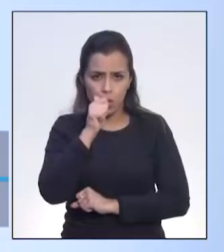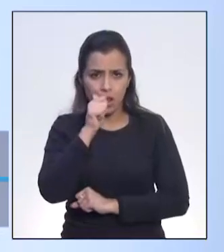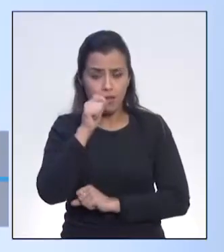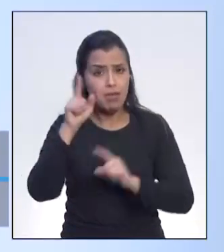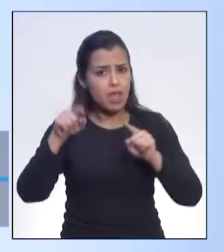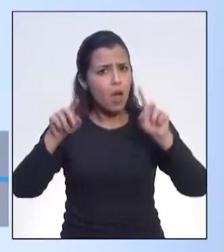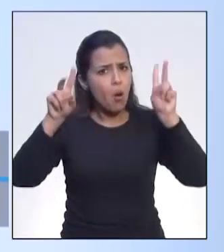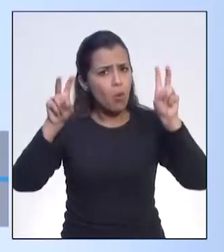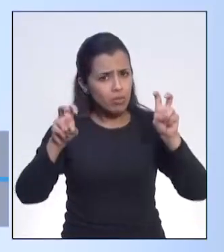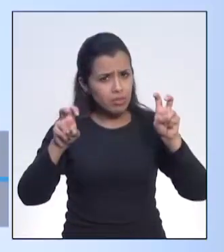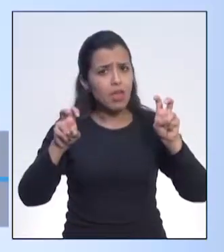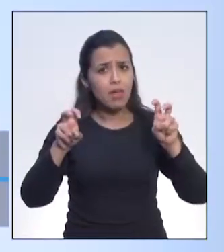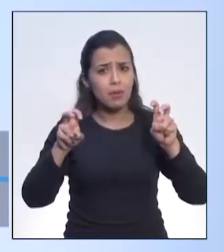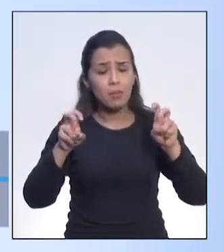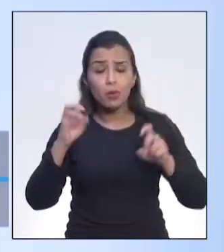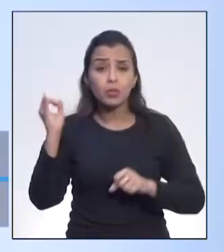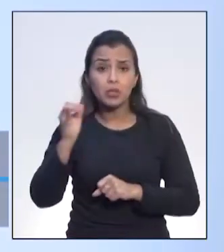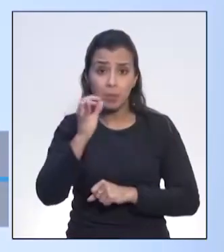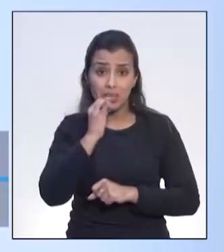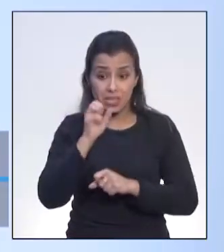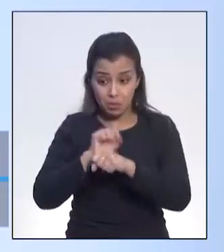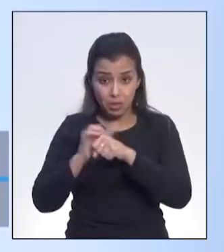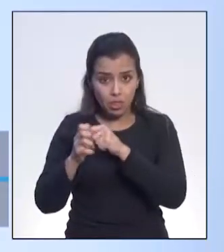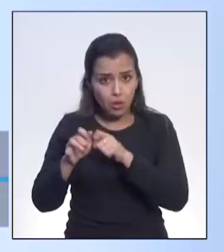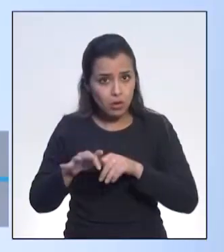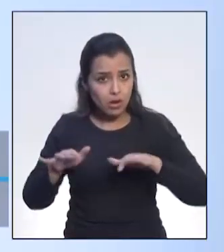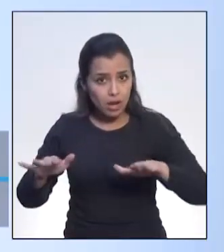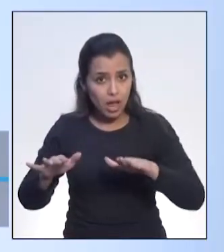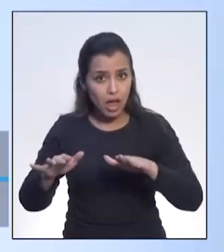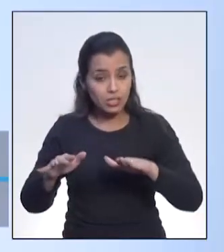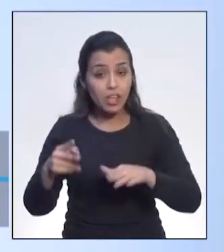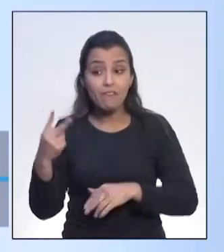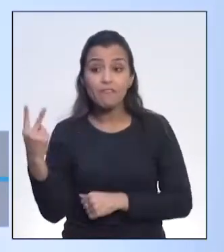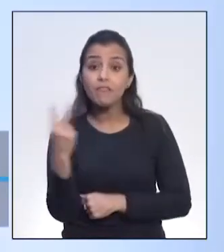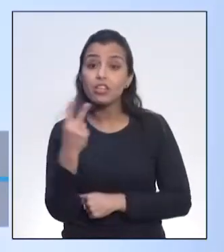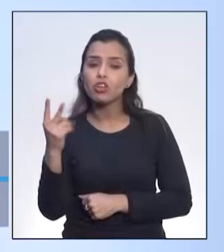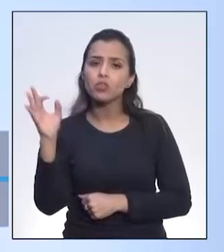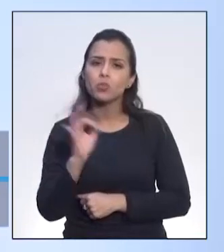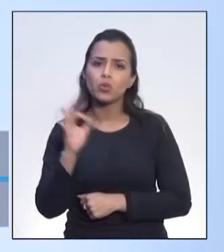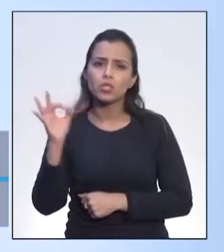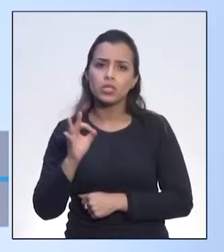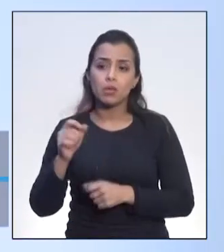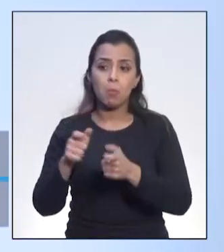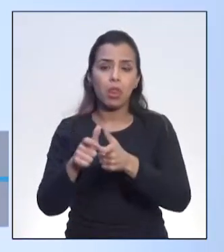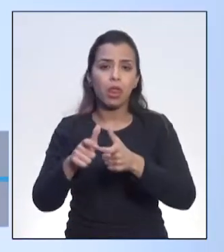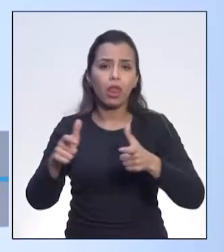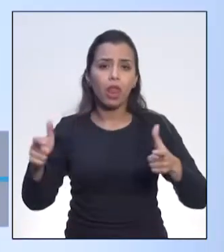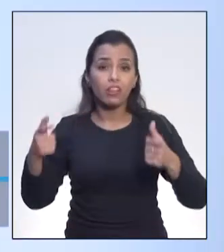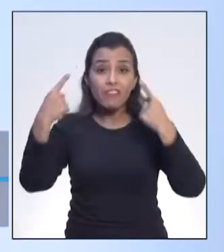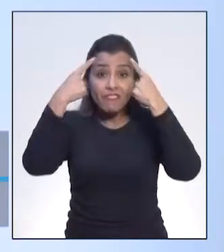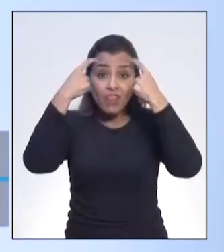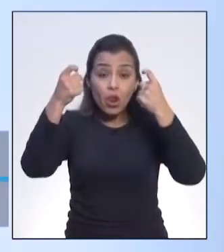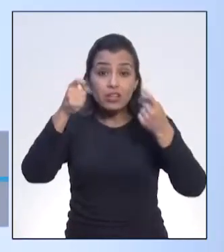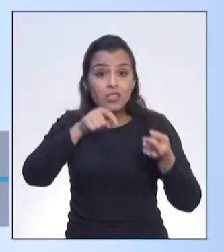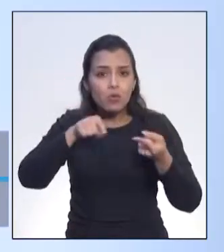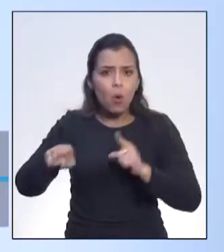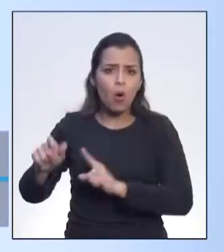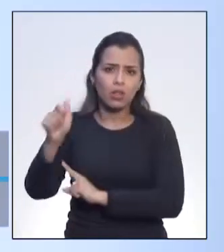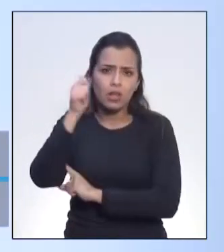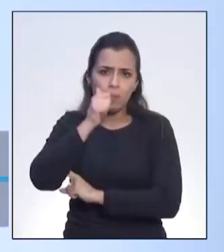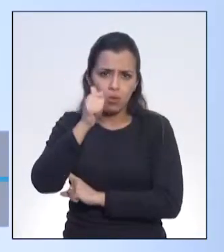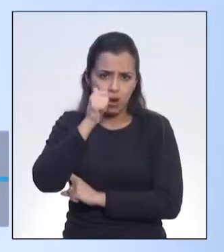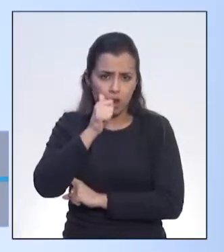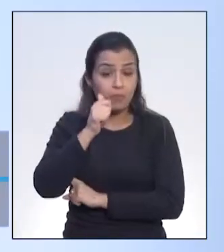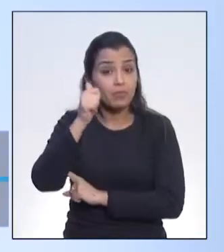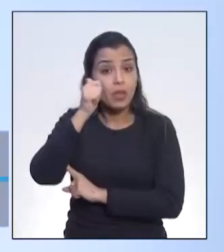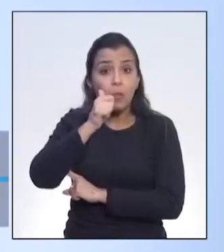pandemia, 22%, aumentou em 22% o caso de violências contra as mulheres, feminicídios,